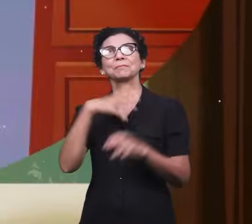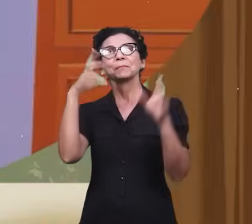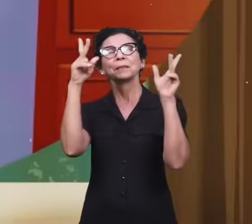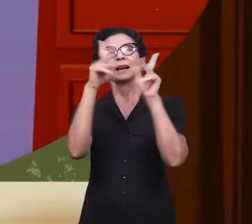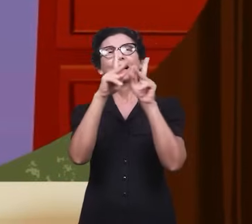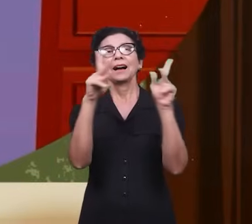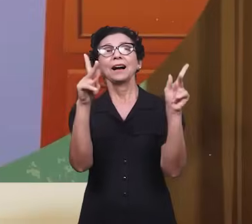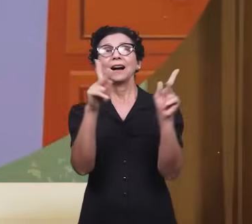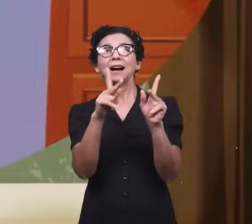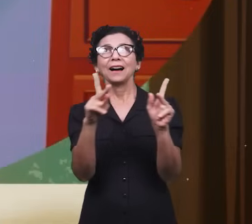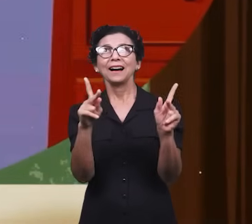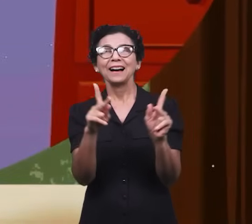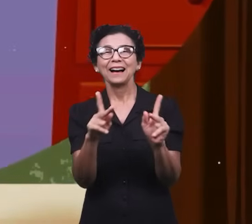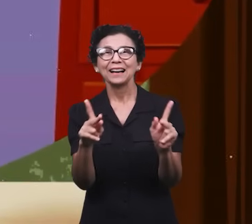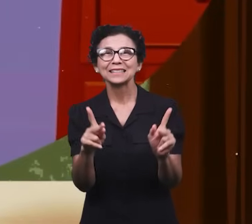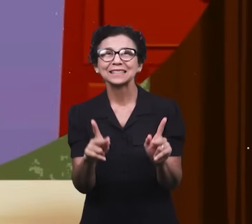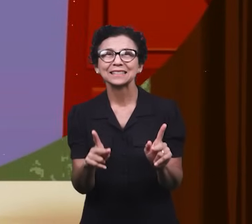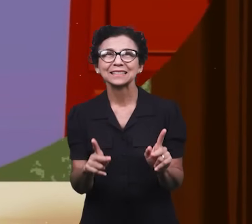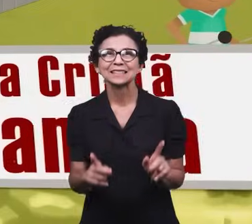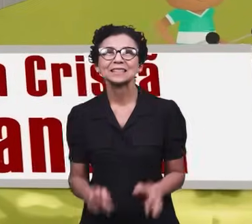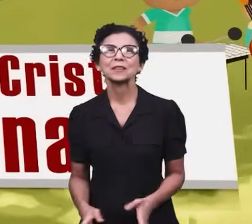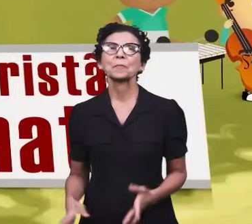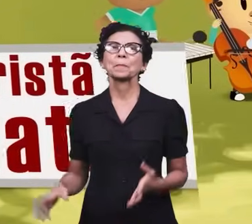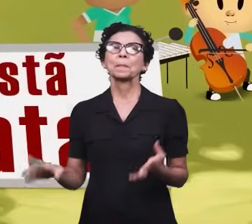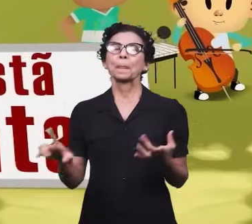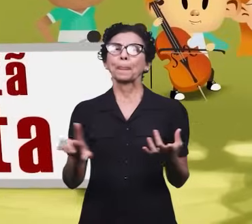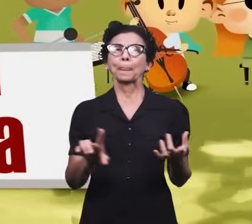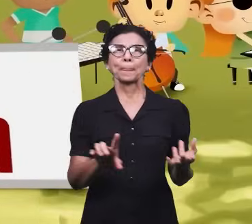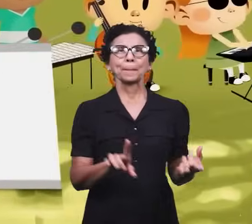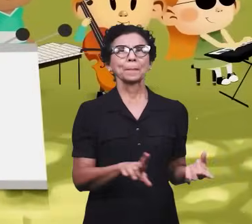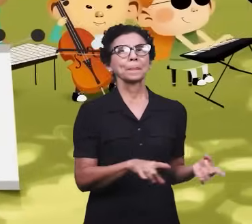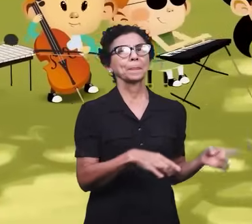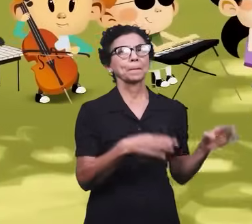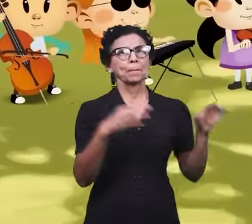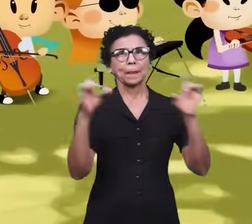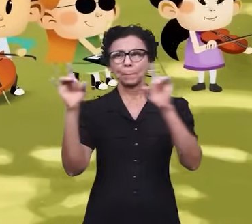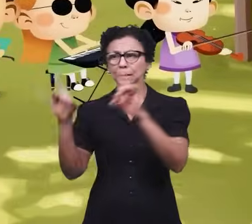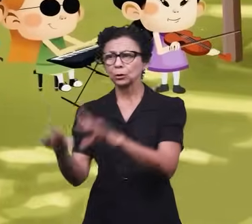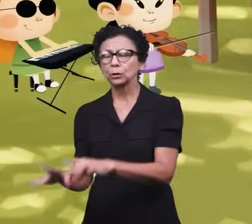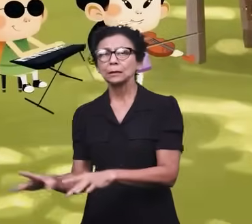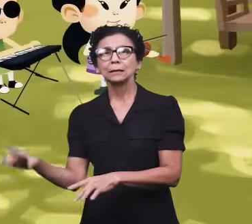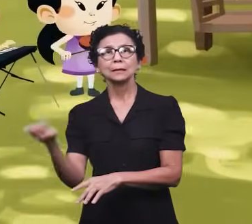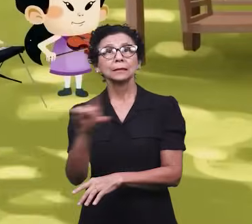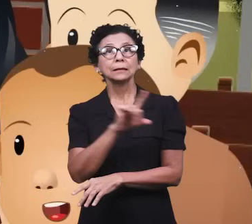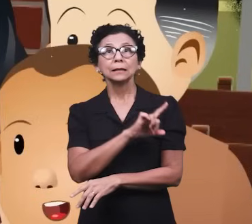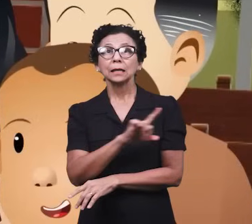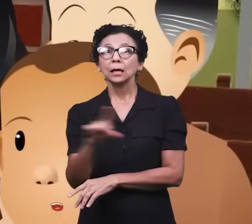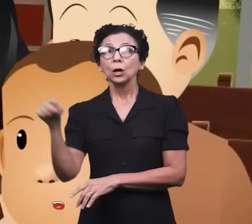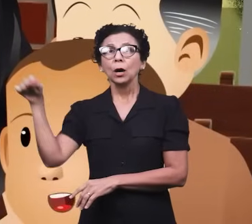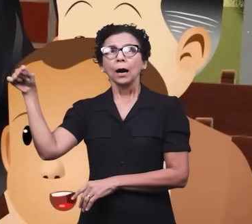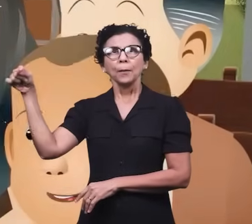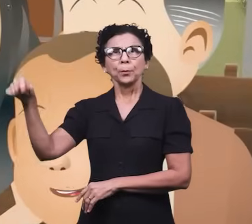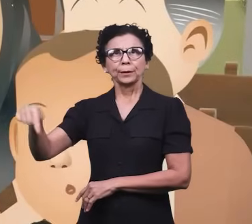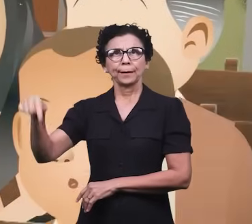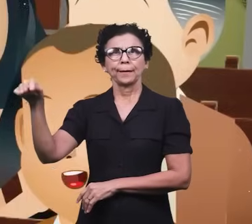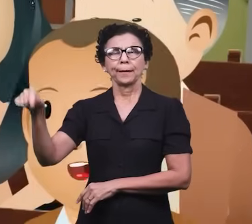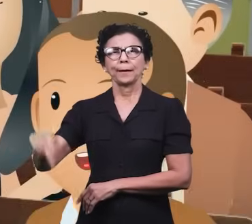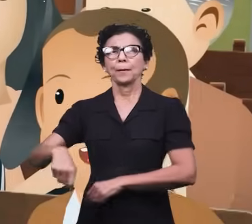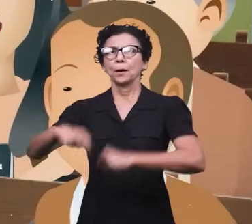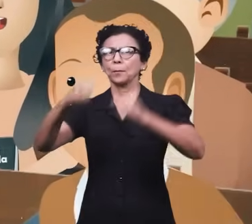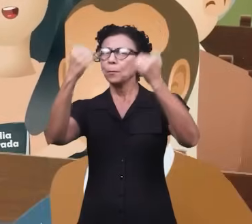tenho paz. Não deixarei sua casa,